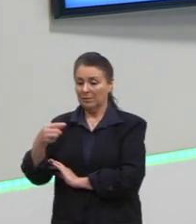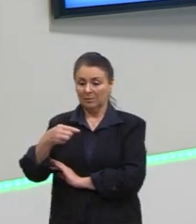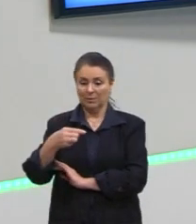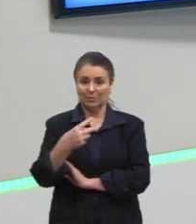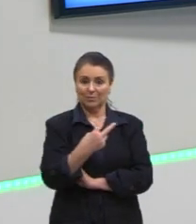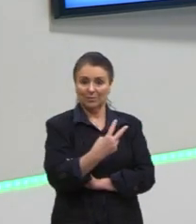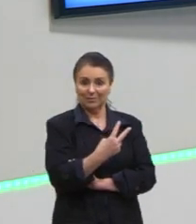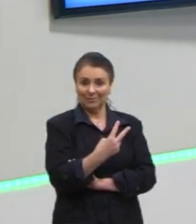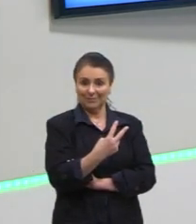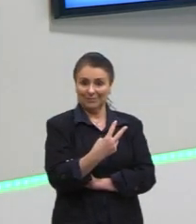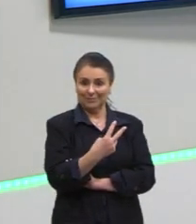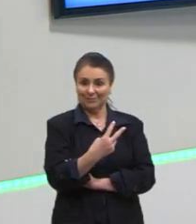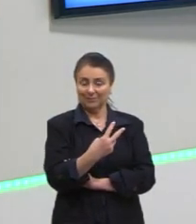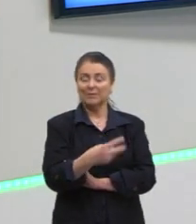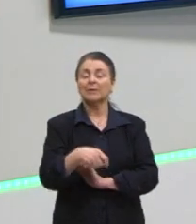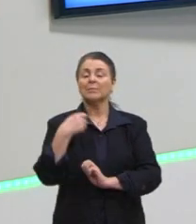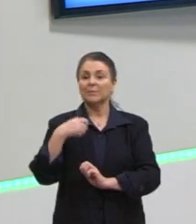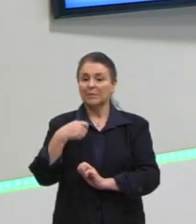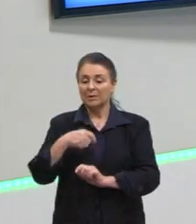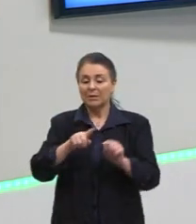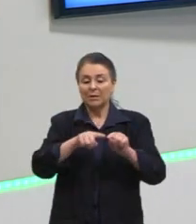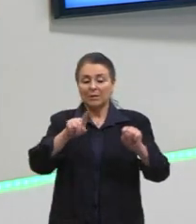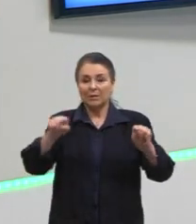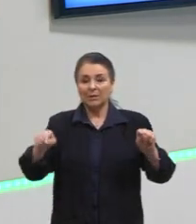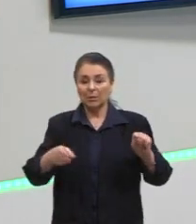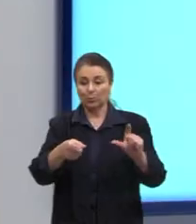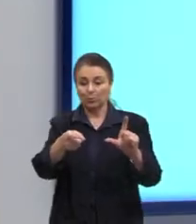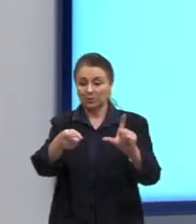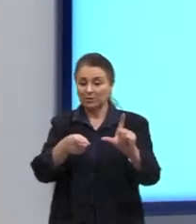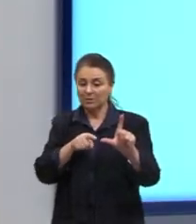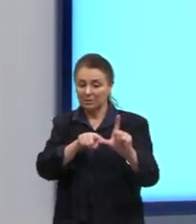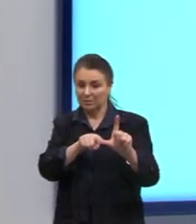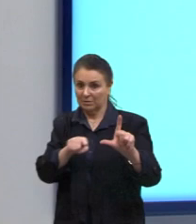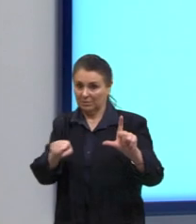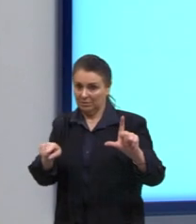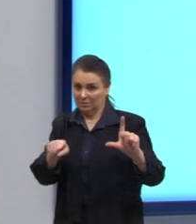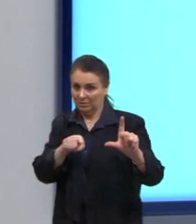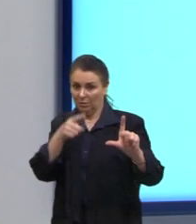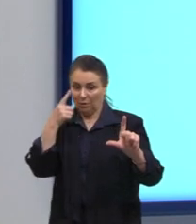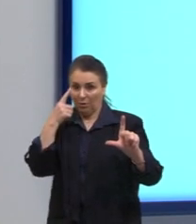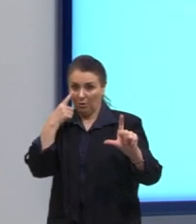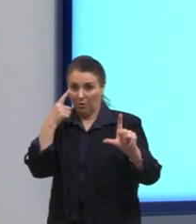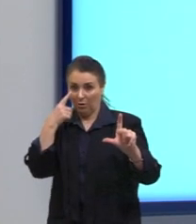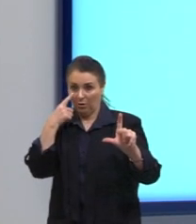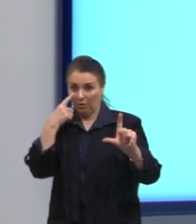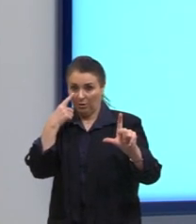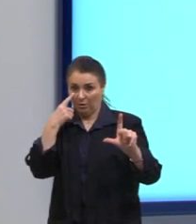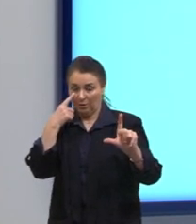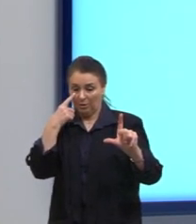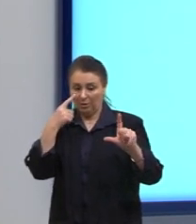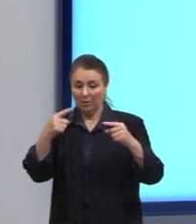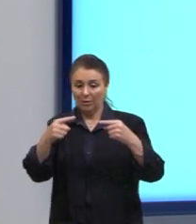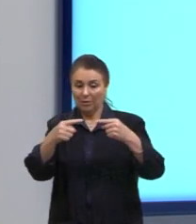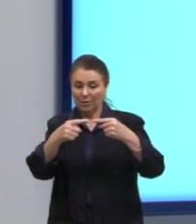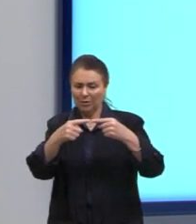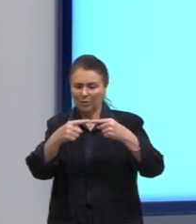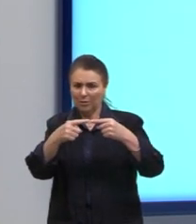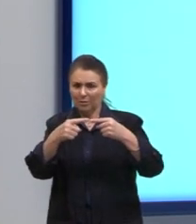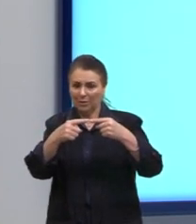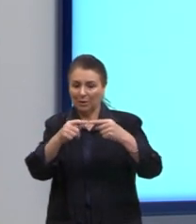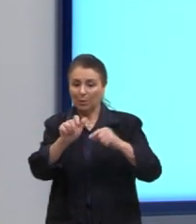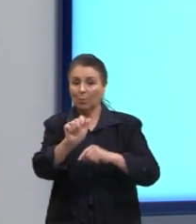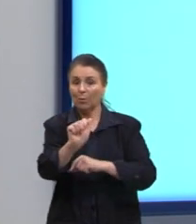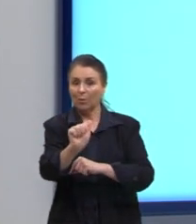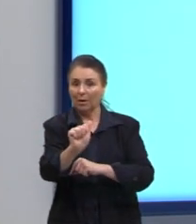Tá mas agora eu preciso da variação do eixo X então a gente olha o primeiro valor no par ordenado no Pontinho